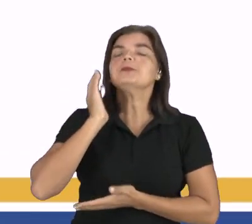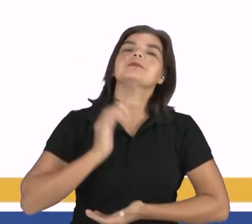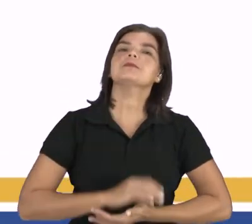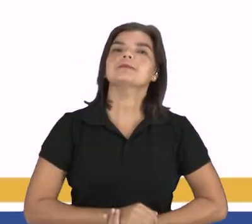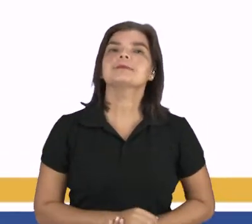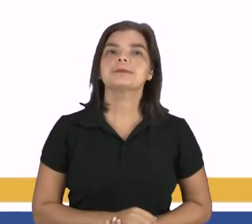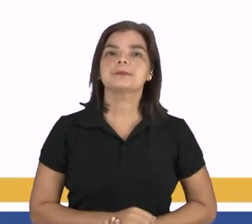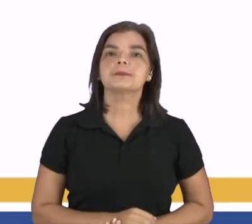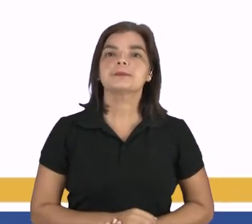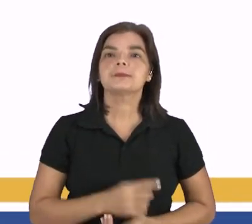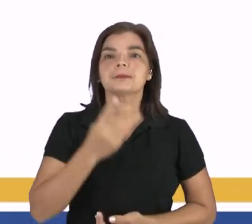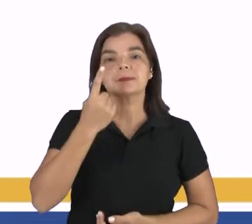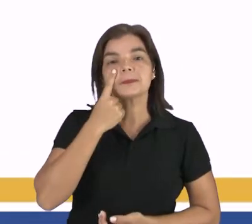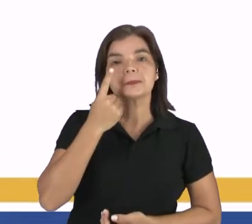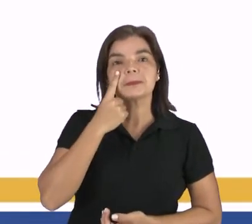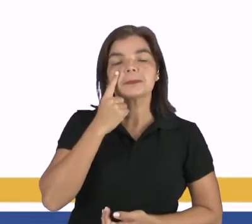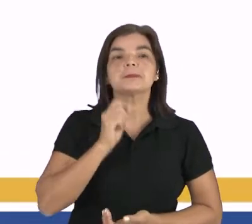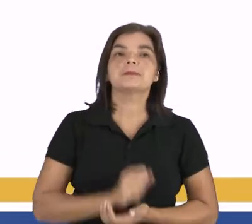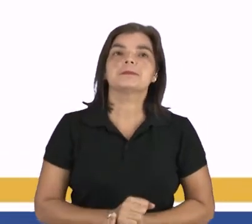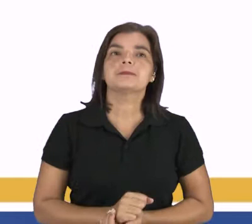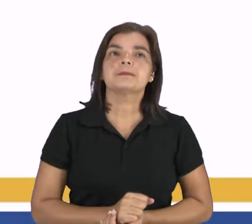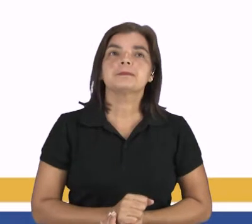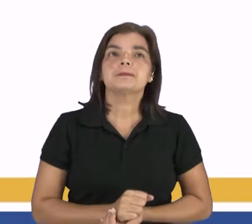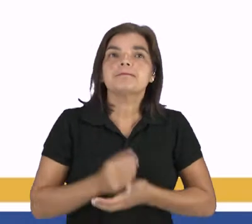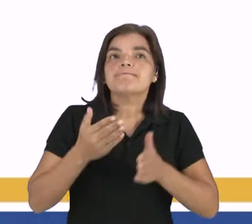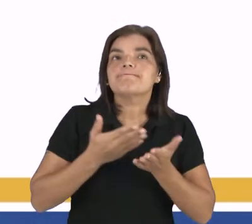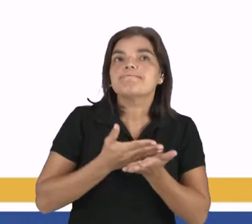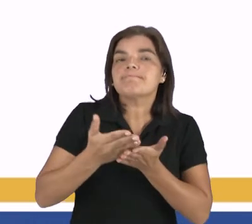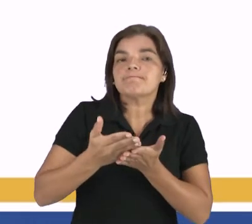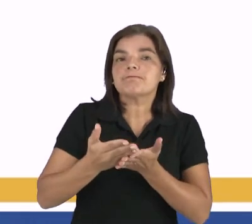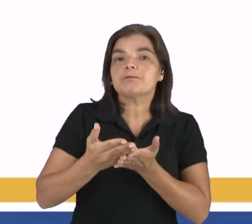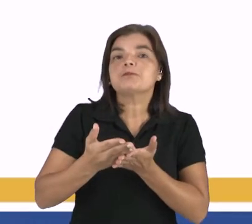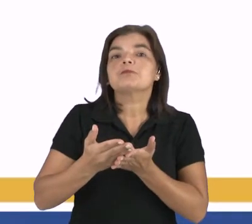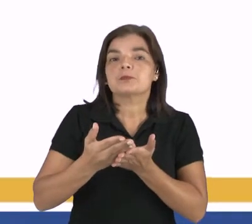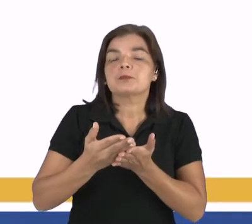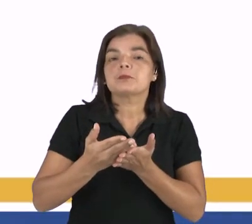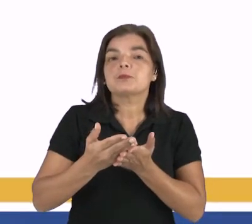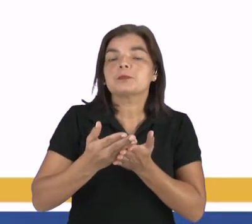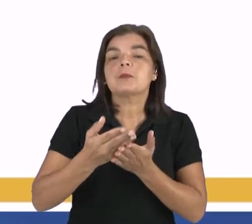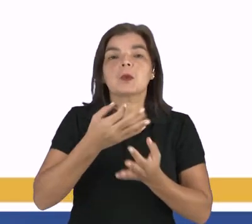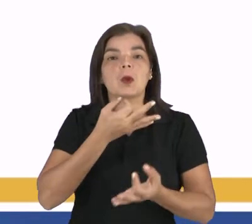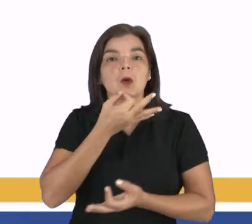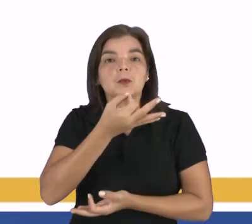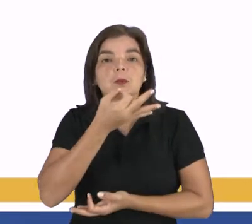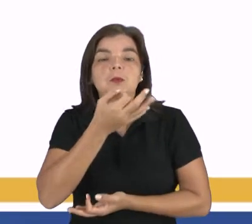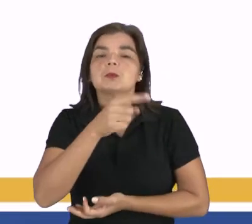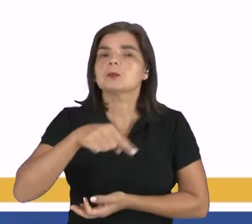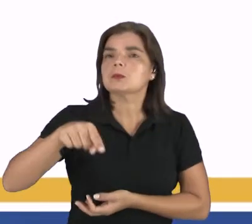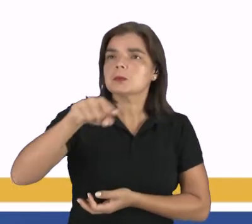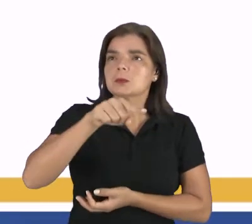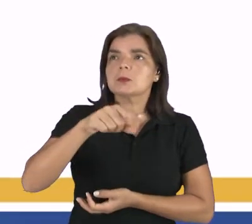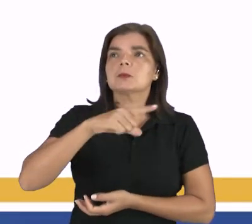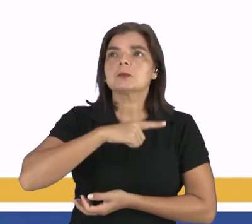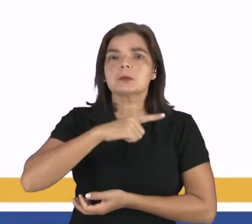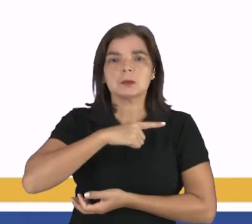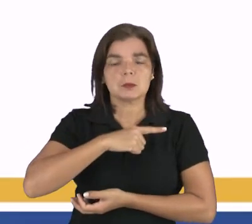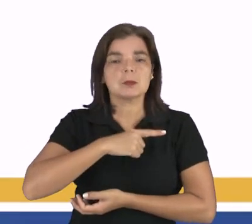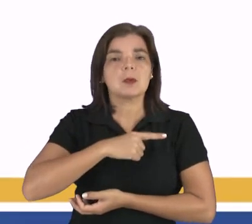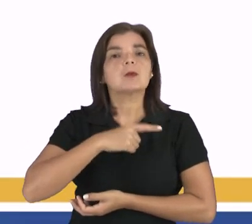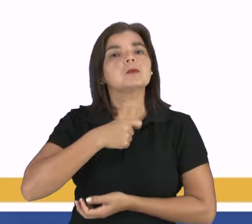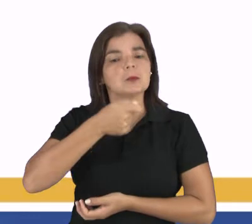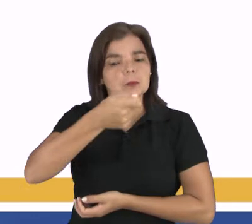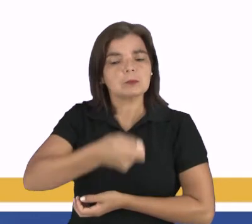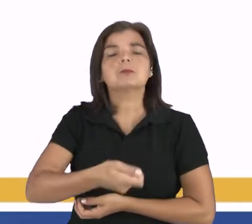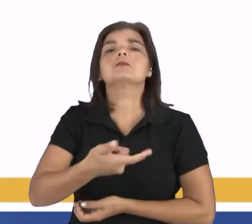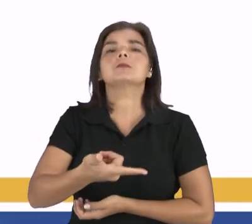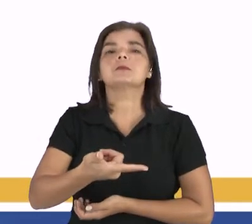ok? Então, vamos aqui. A tomada de posição em relação ao tema, ou seja, você tem que se posicionar